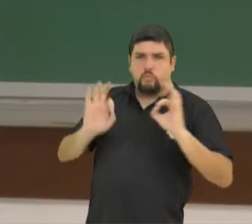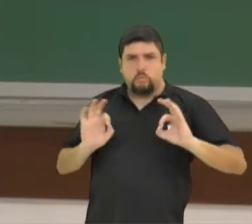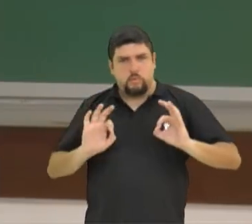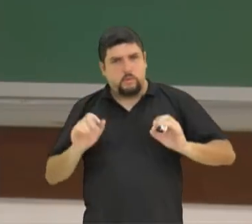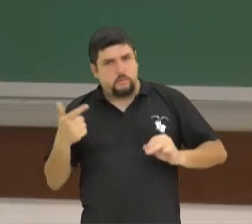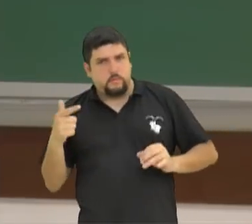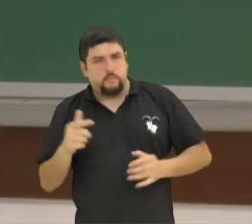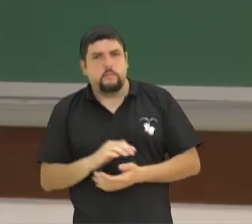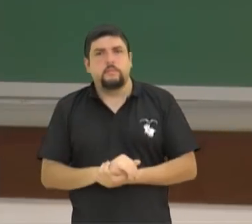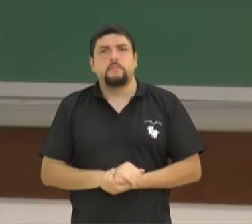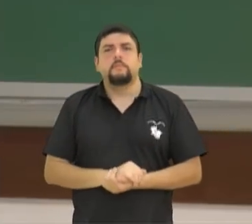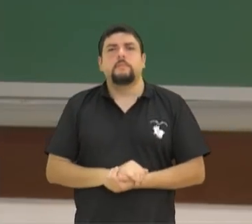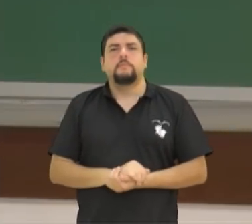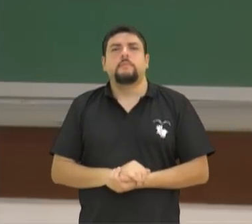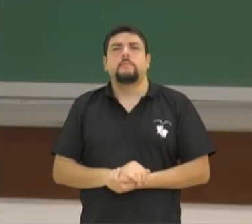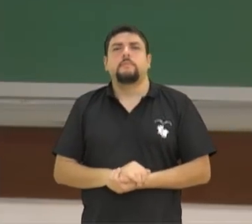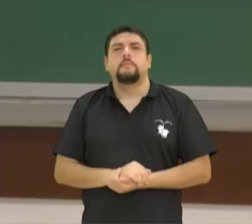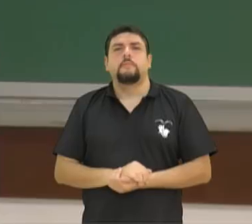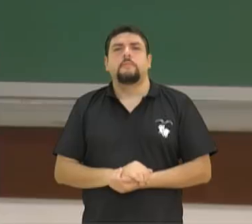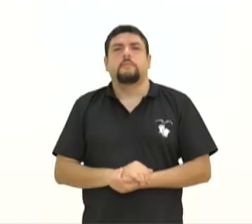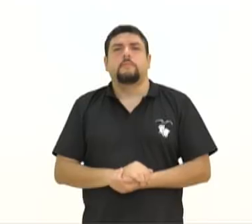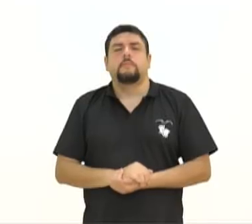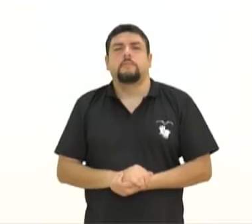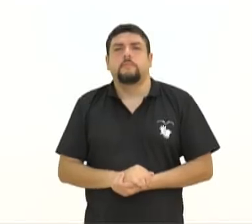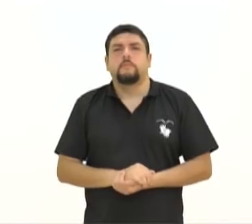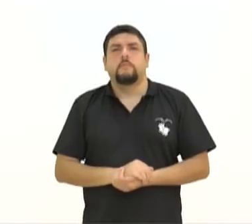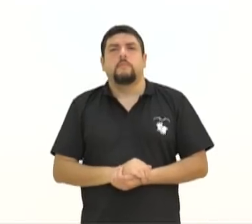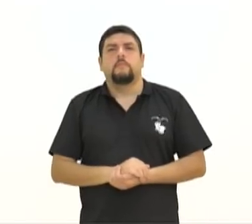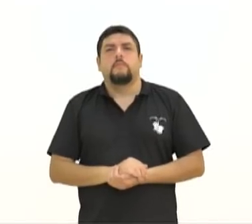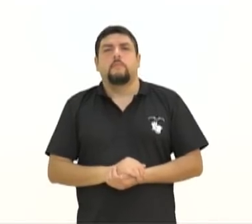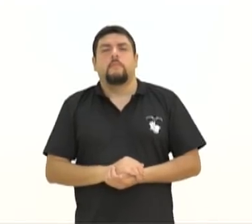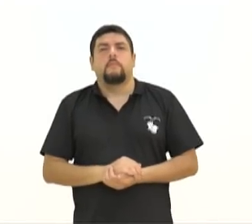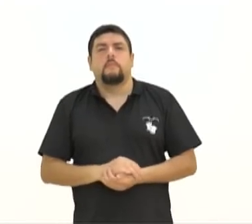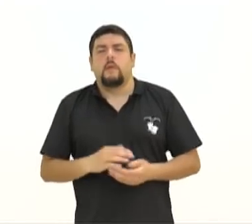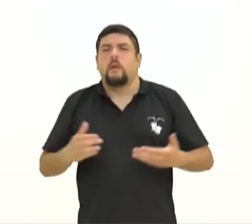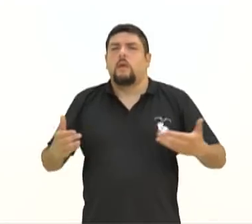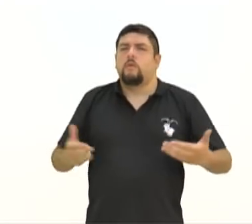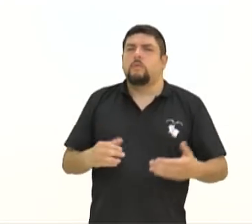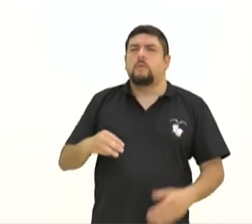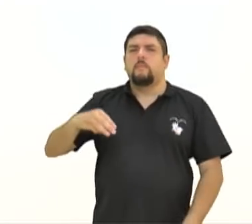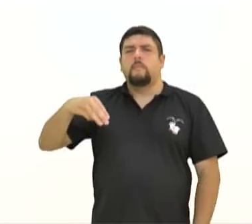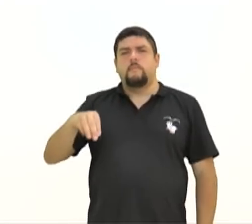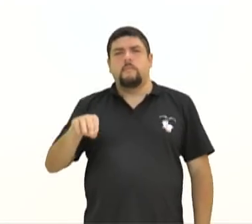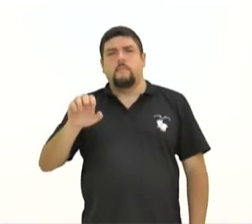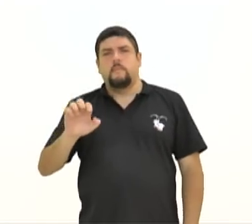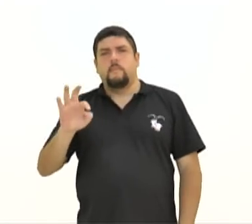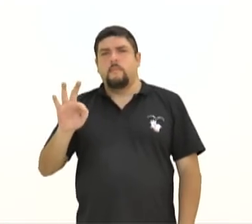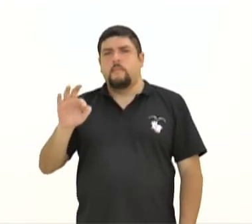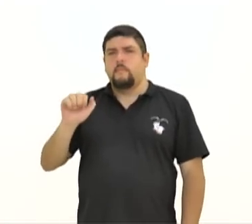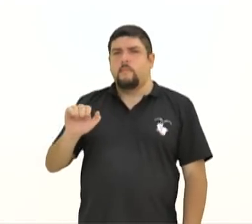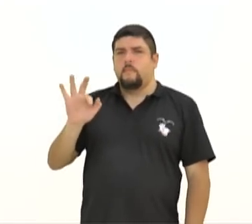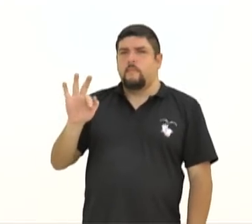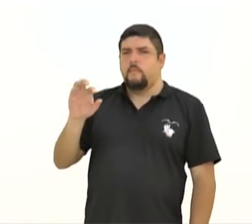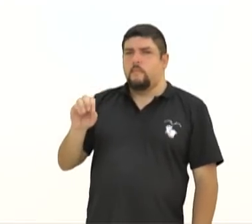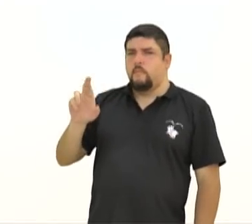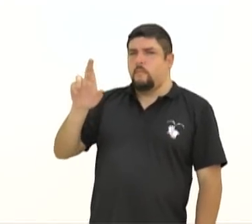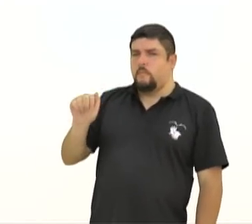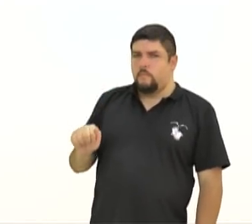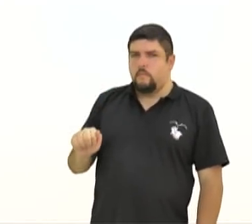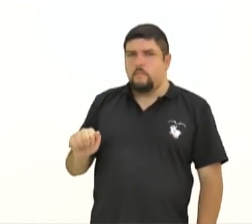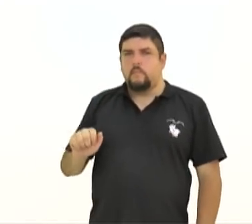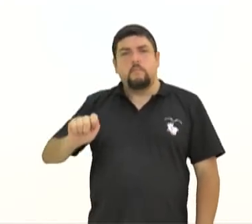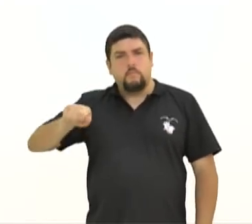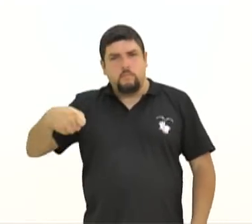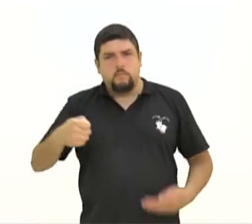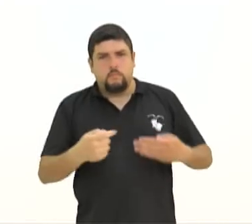Então, o que a gente tem aqui agora para explorar? A metáfora. né? Então, a metáfora ela